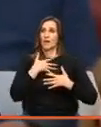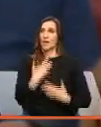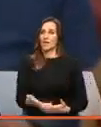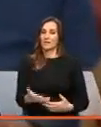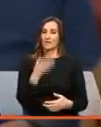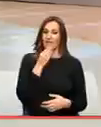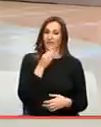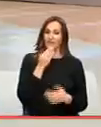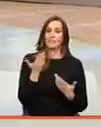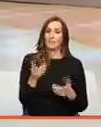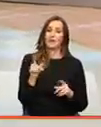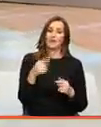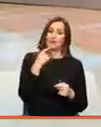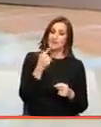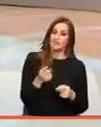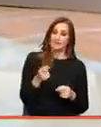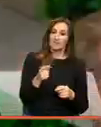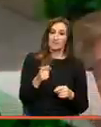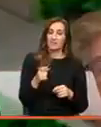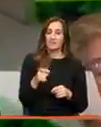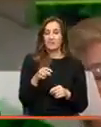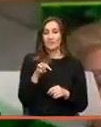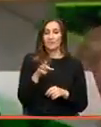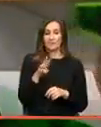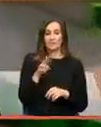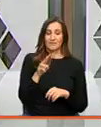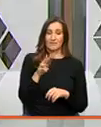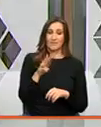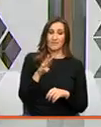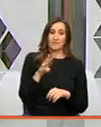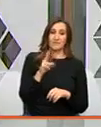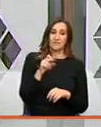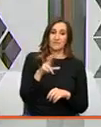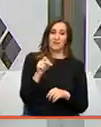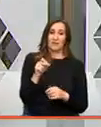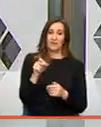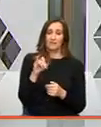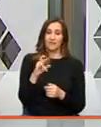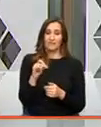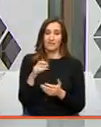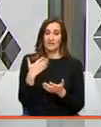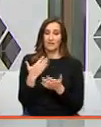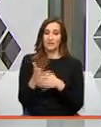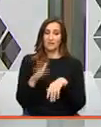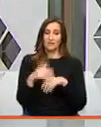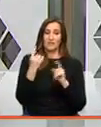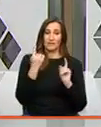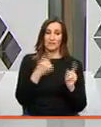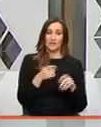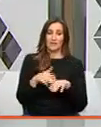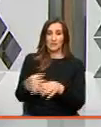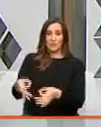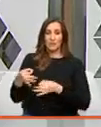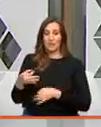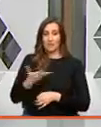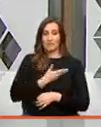rei vão dizer marinha que é essa afinal uns aimar só em dezembro